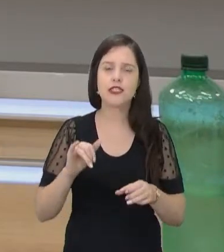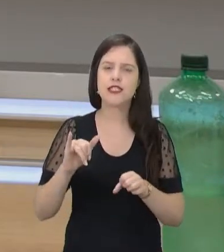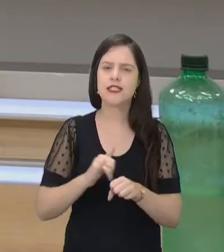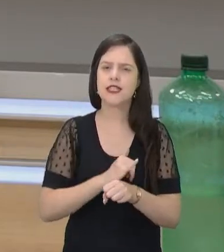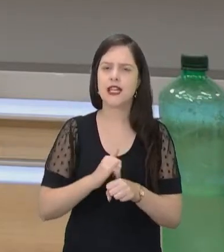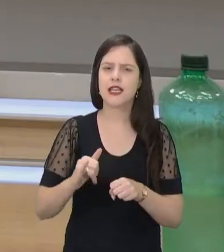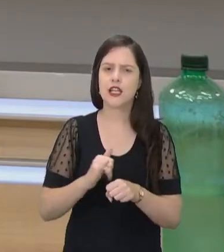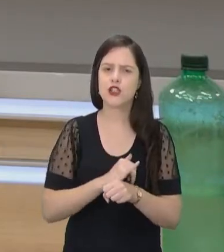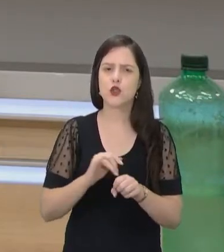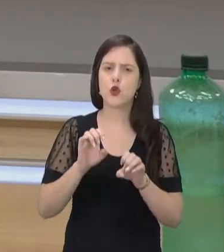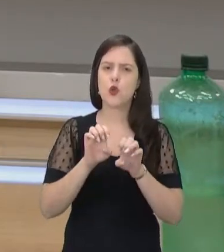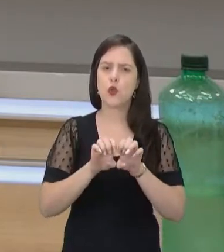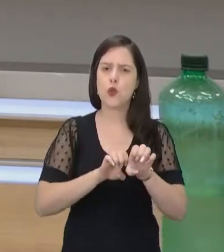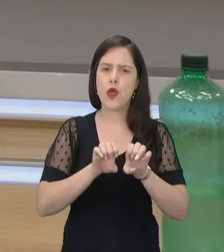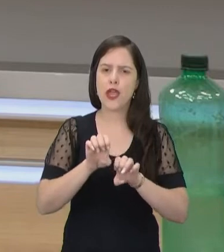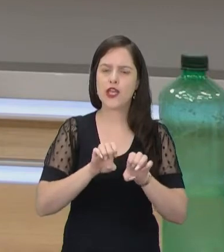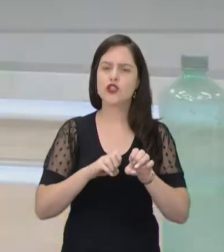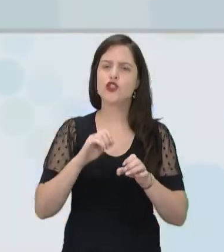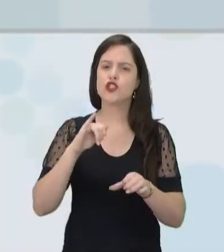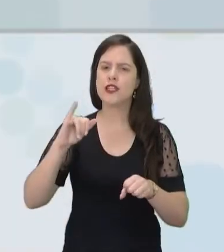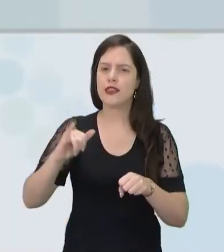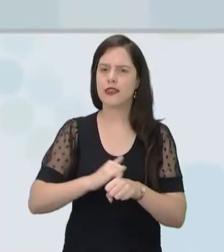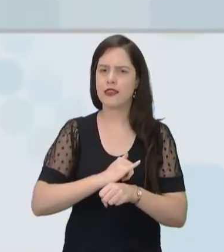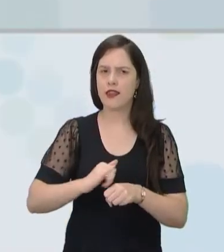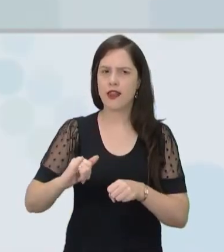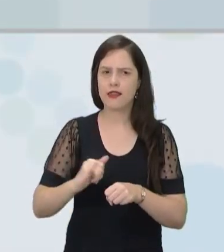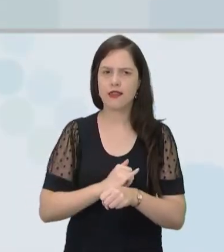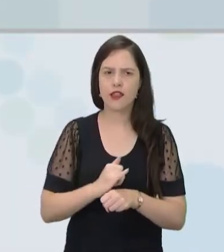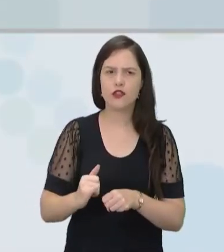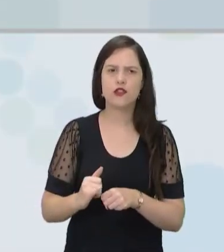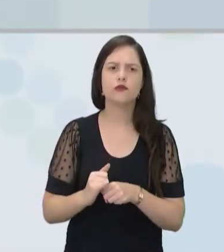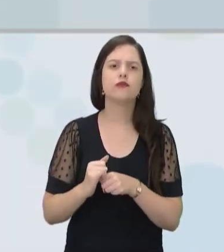nosso eixo aqui de estratégia, que é o 07, aquela união entre o